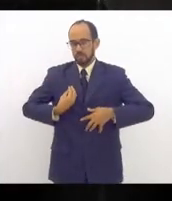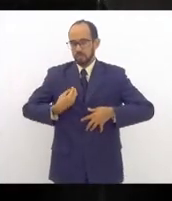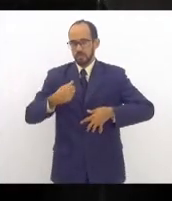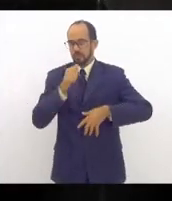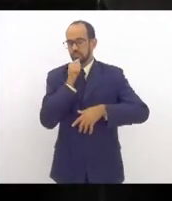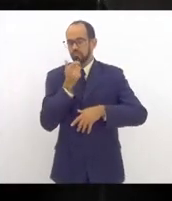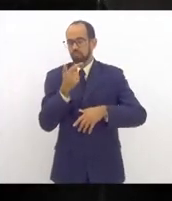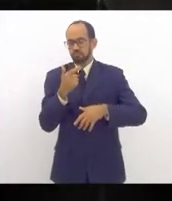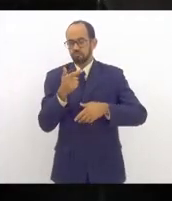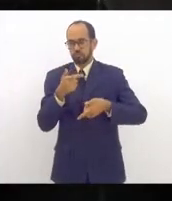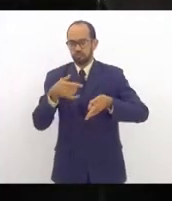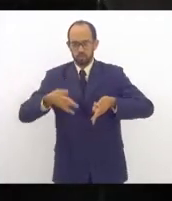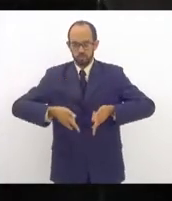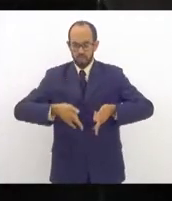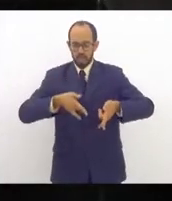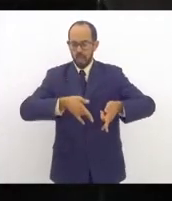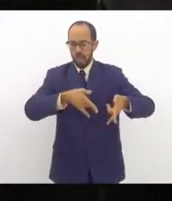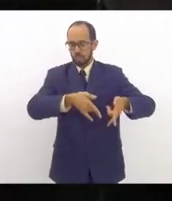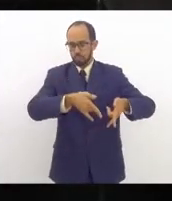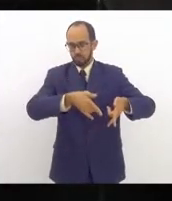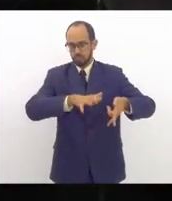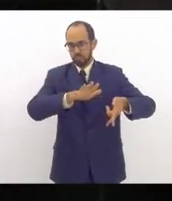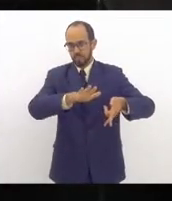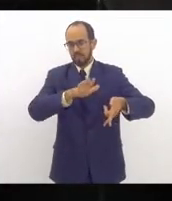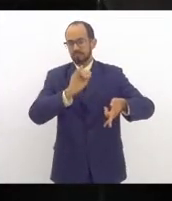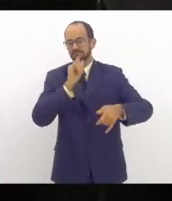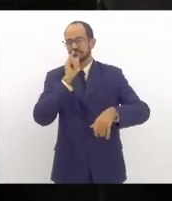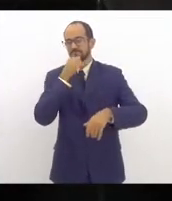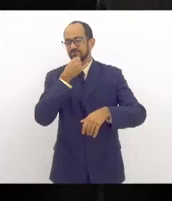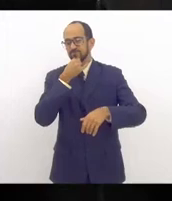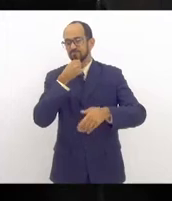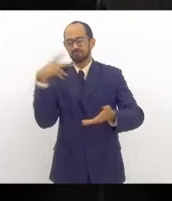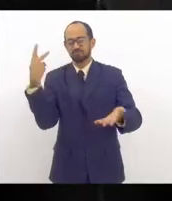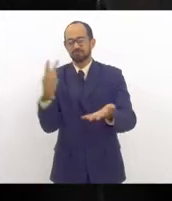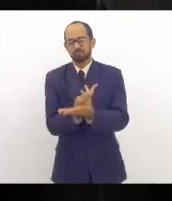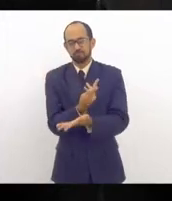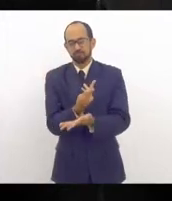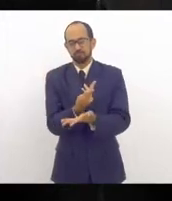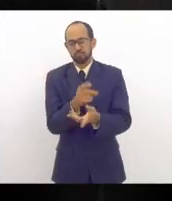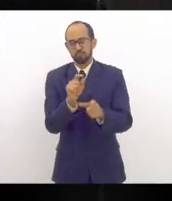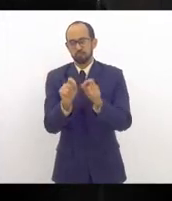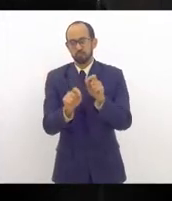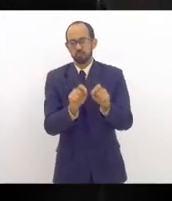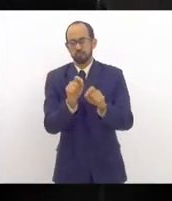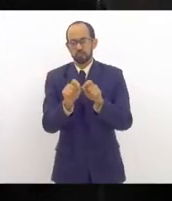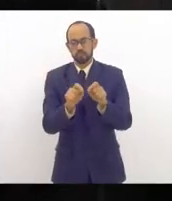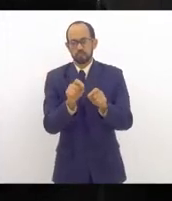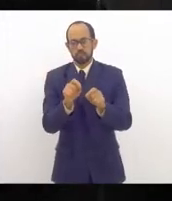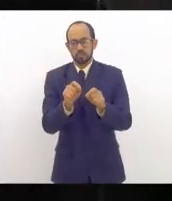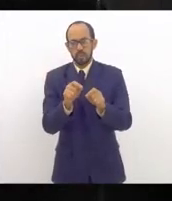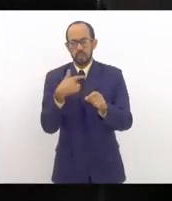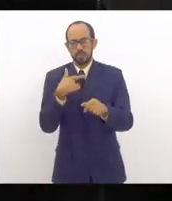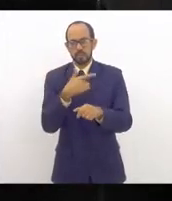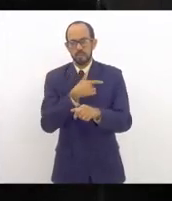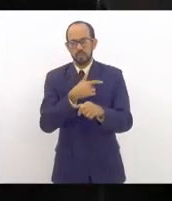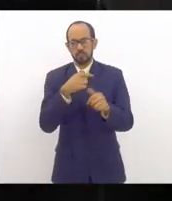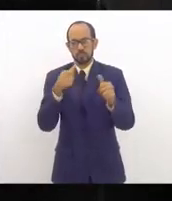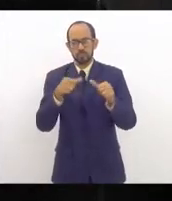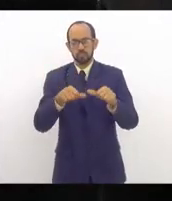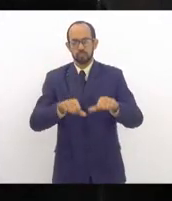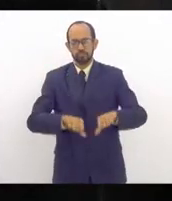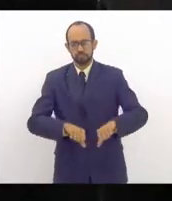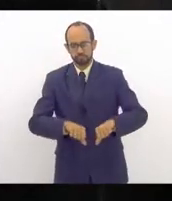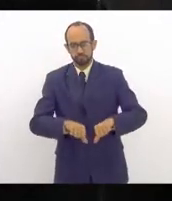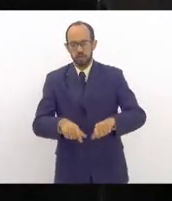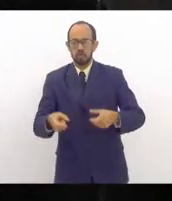tinham enterrado mas infelizmente ele teve uma recaída voltou